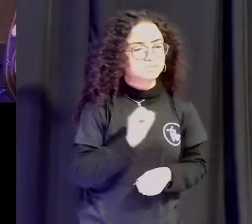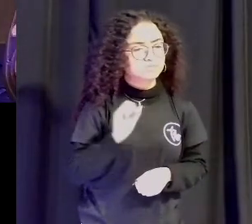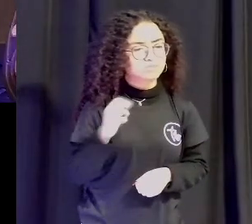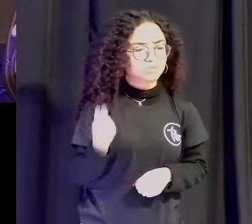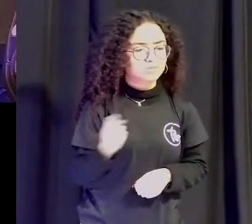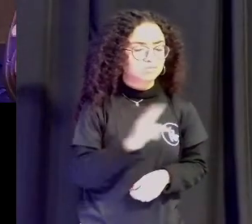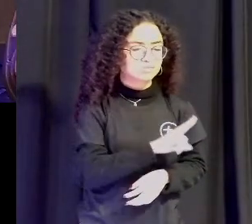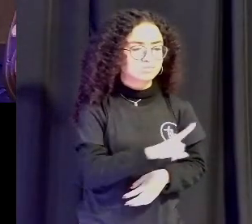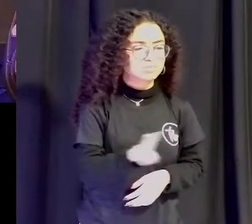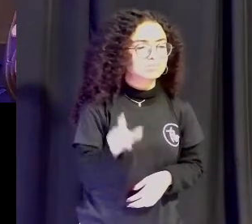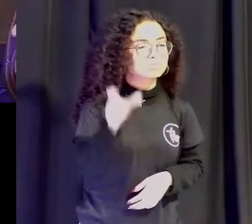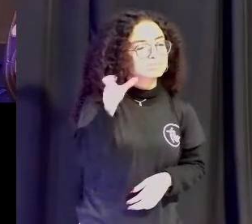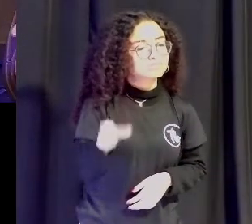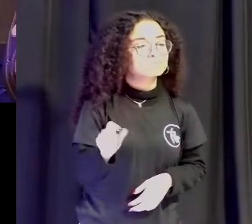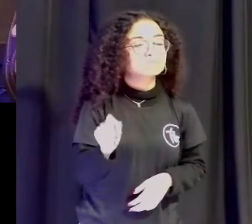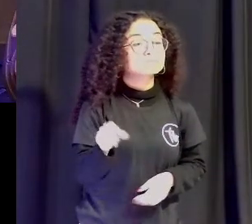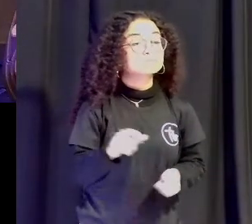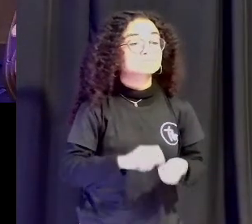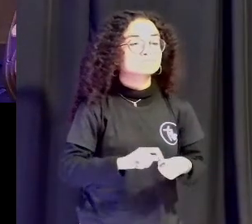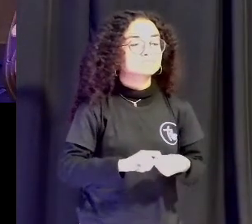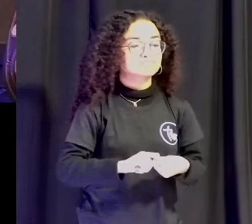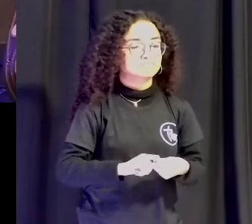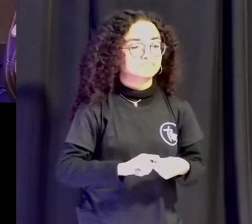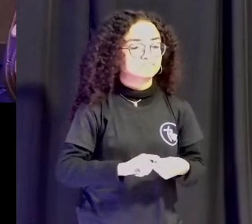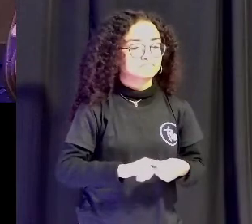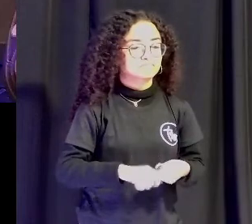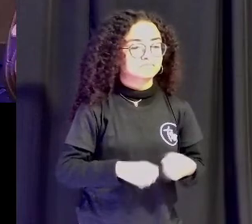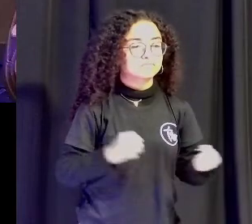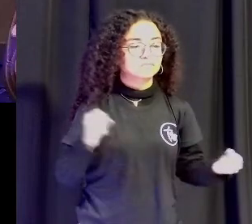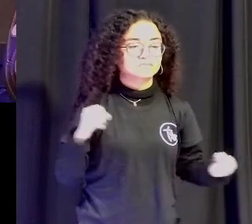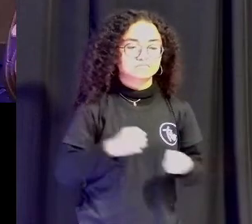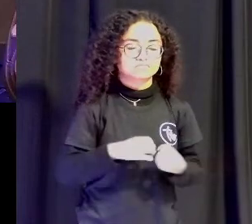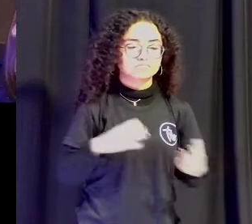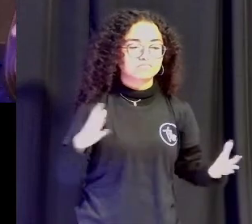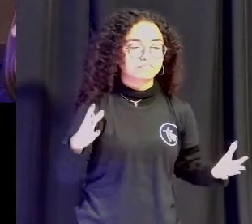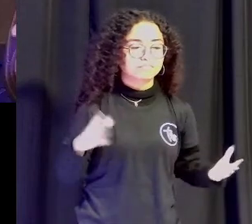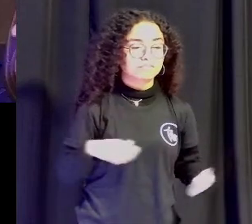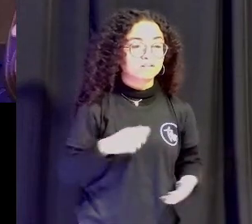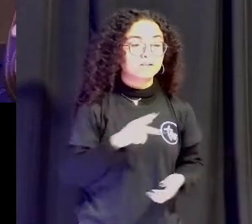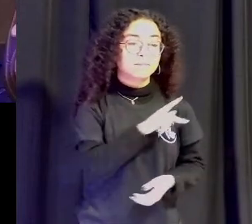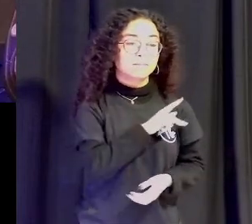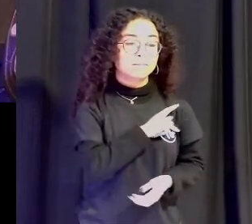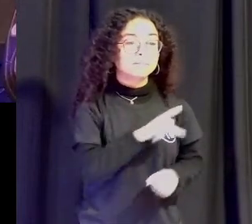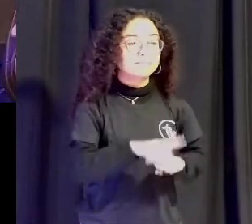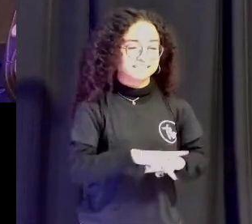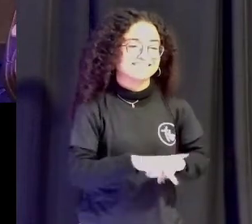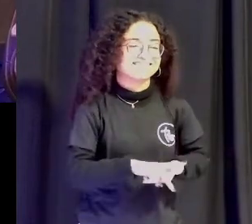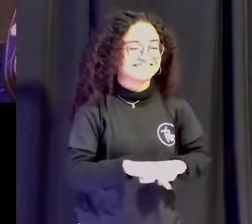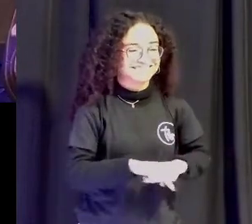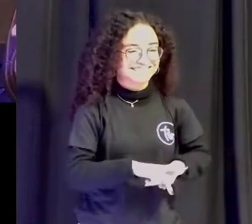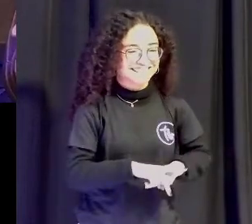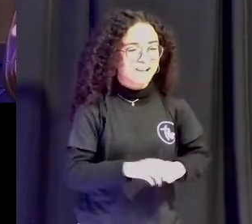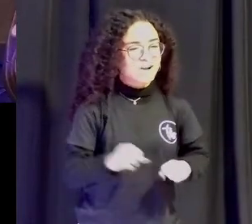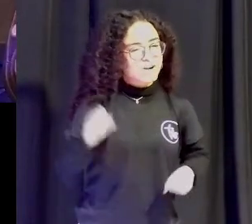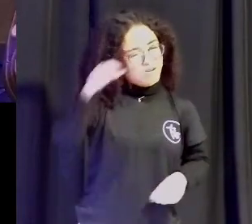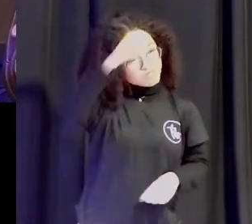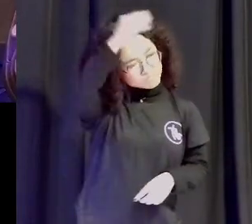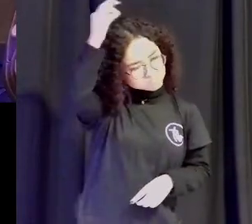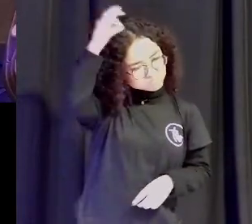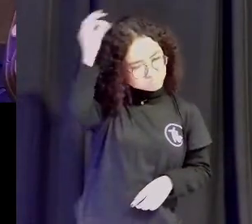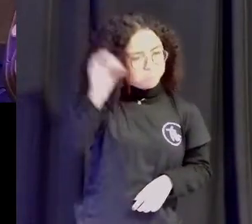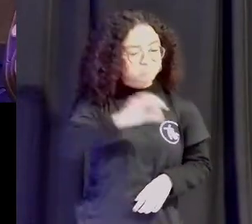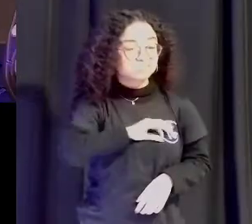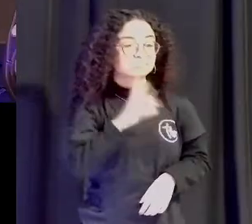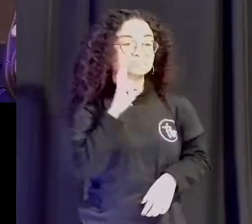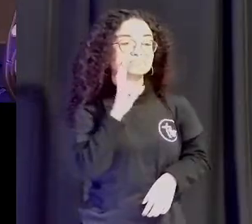fizeram isso? E agora Pedro, cheio do Espírito, vai responder às autoridades.